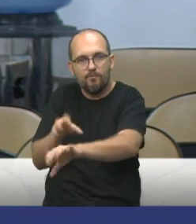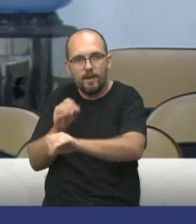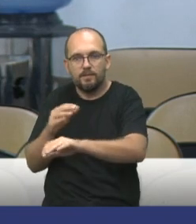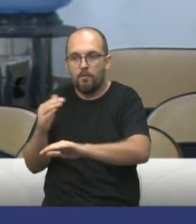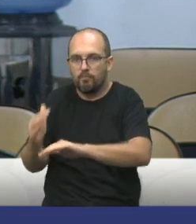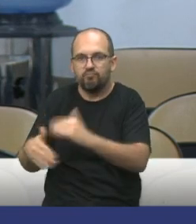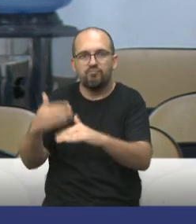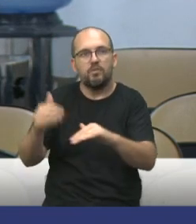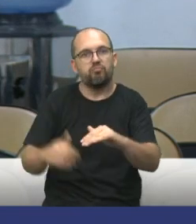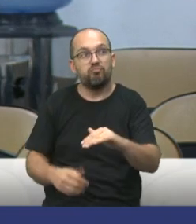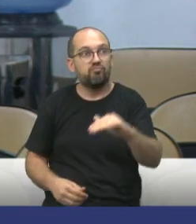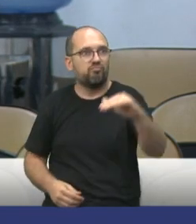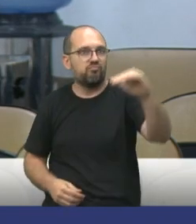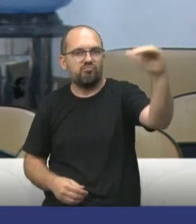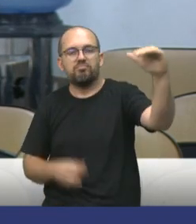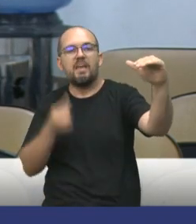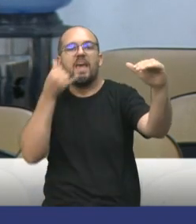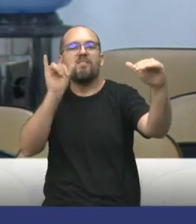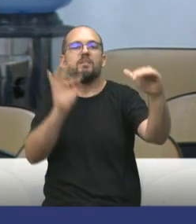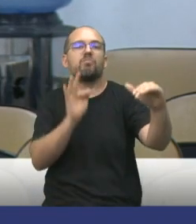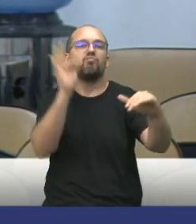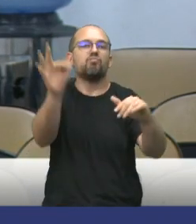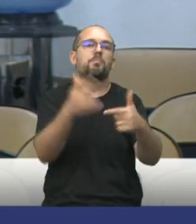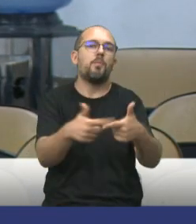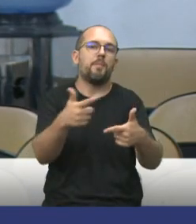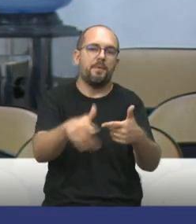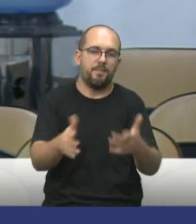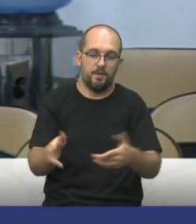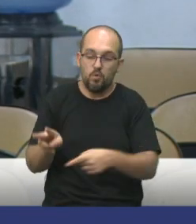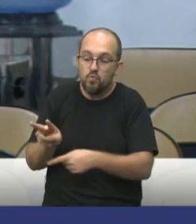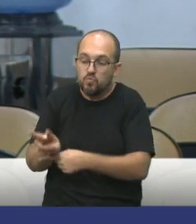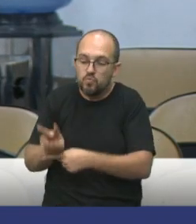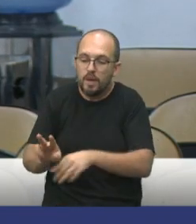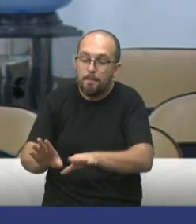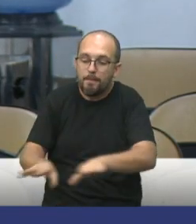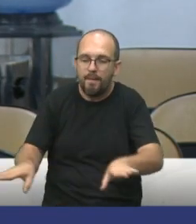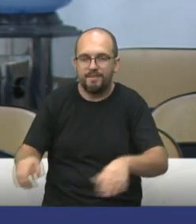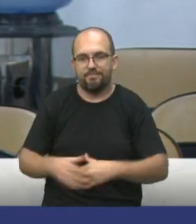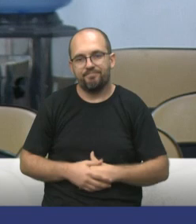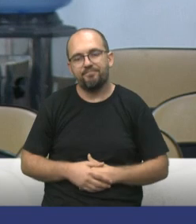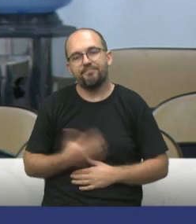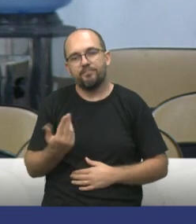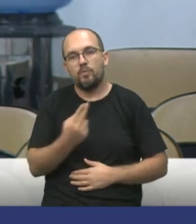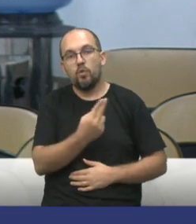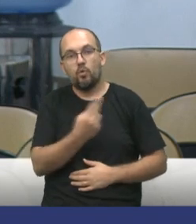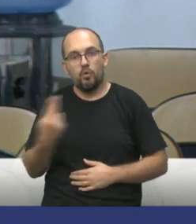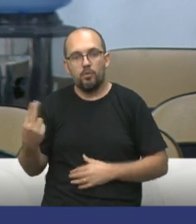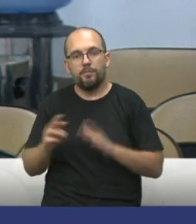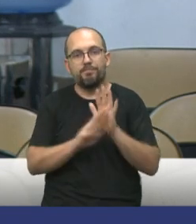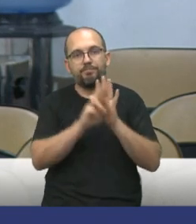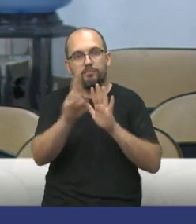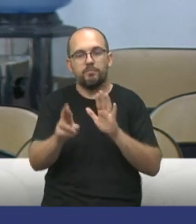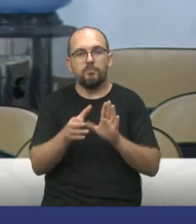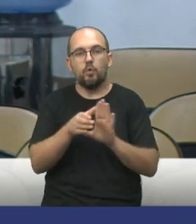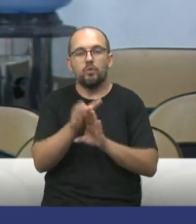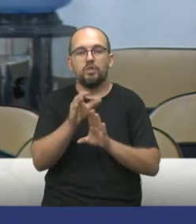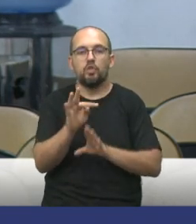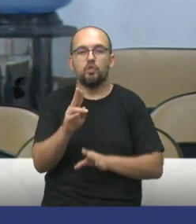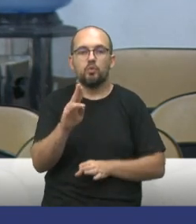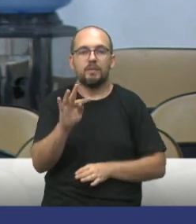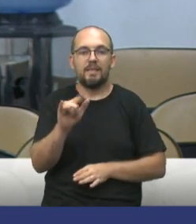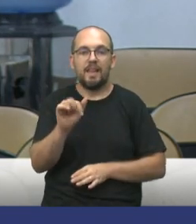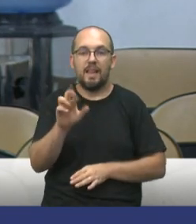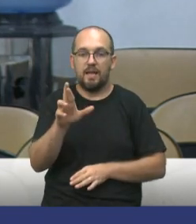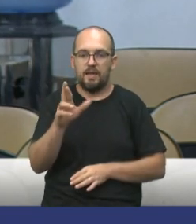gente consegue evitar algumas coisas no futuro. Presidente, em nome do Conselho Tutelar, eu vim trazer algumas demandas. Nós